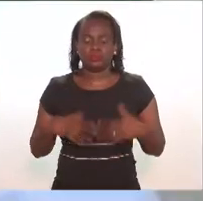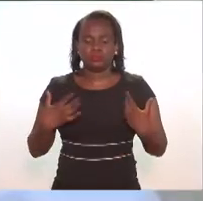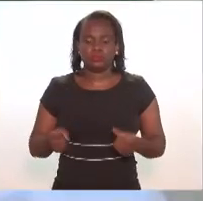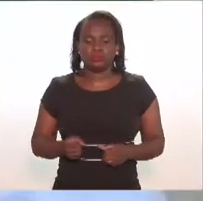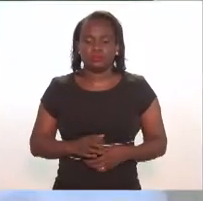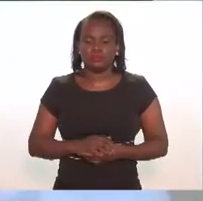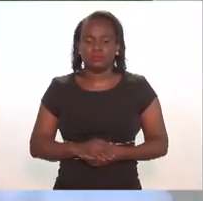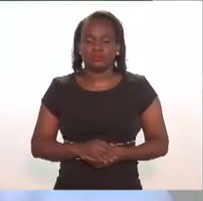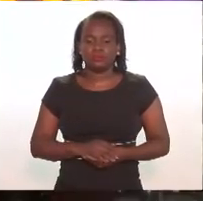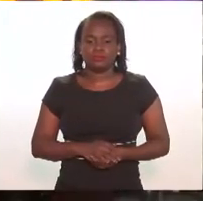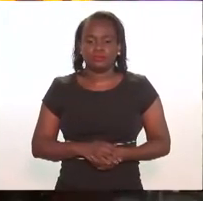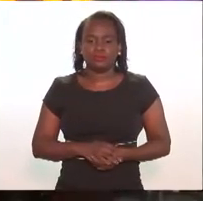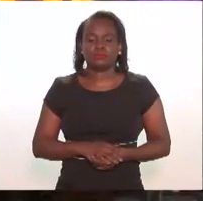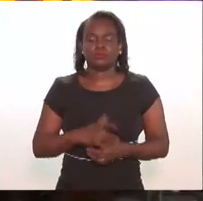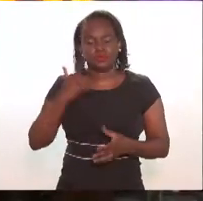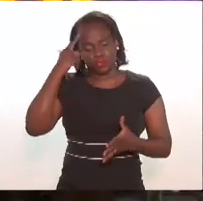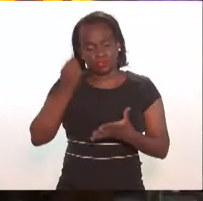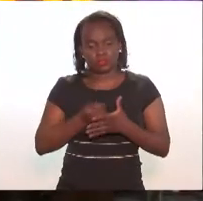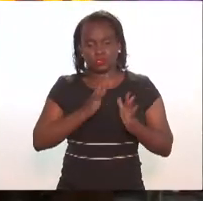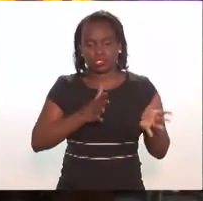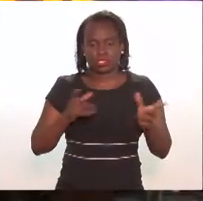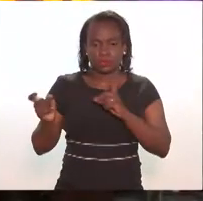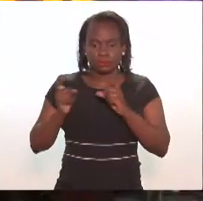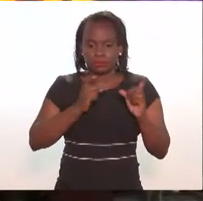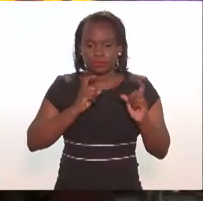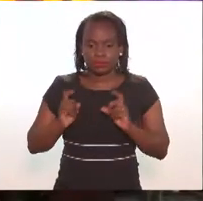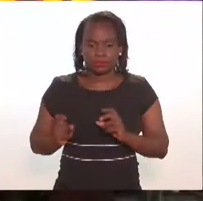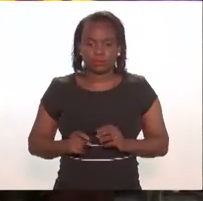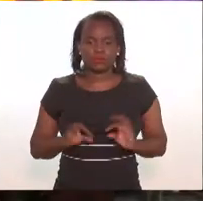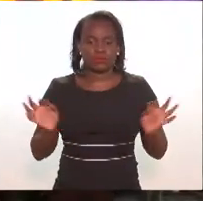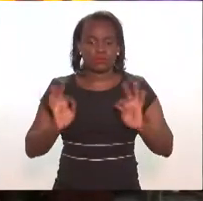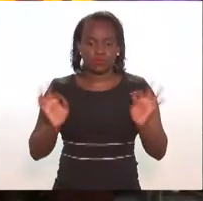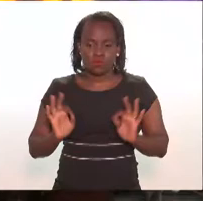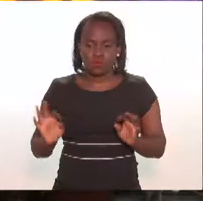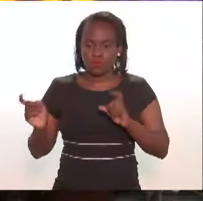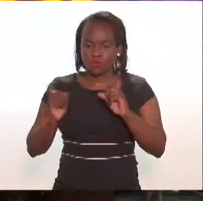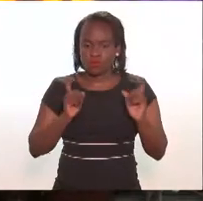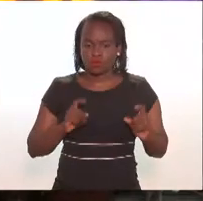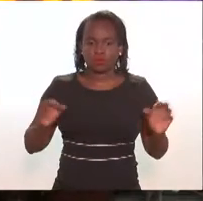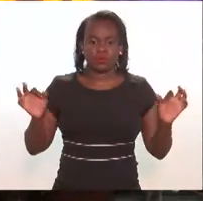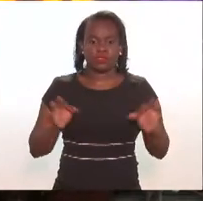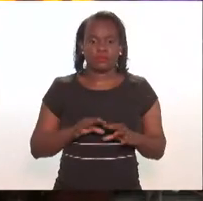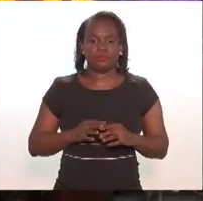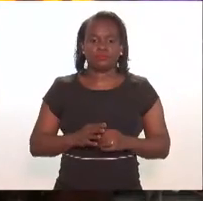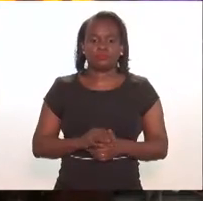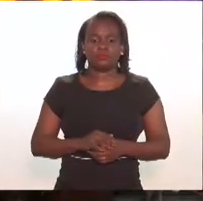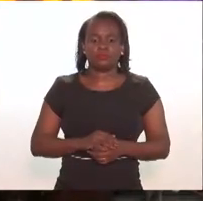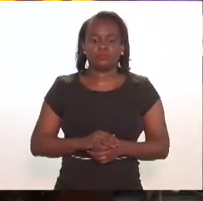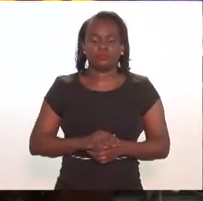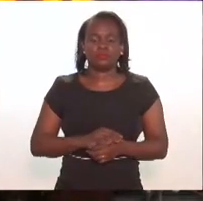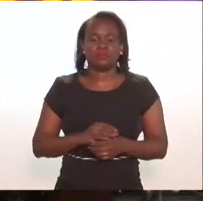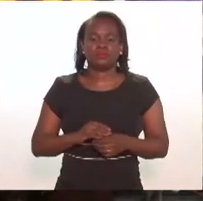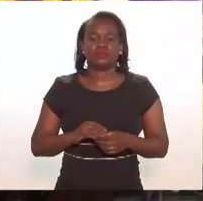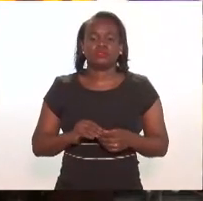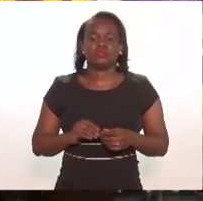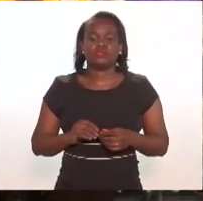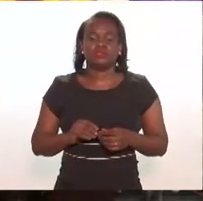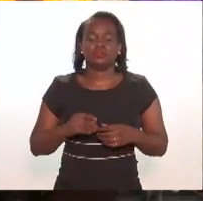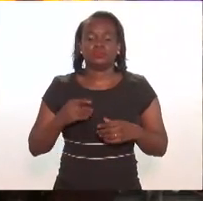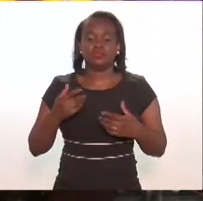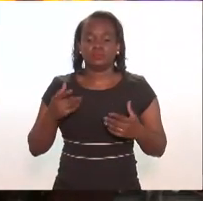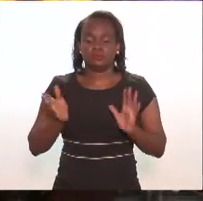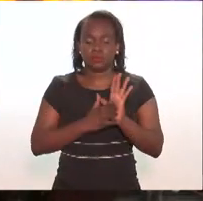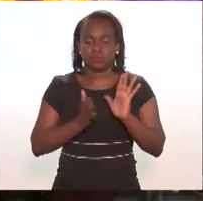Favorável. Com os pareceres emitidos em discussão. Não havendo quem queira discutir, encerrada a discussão.